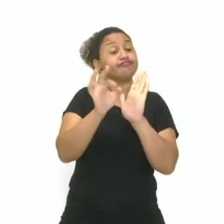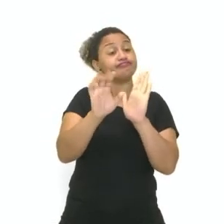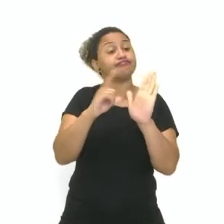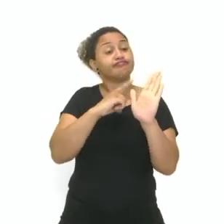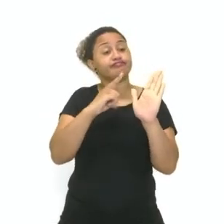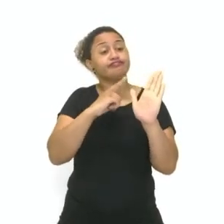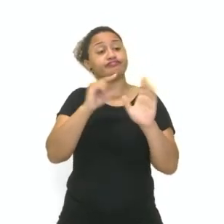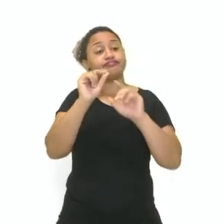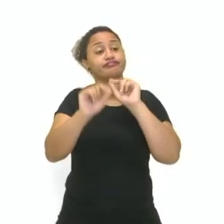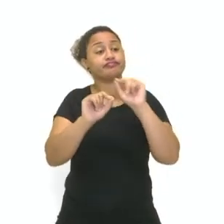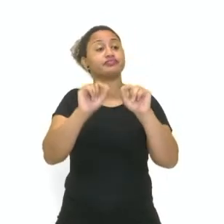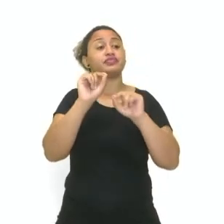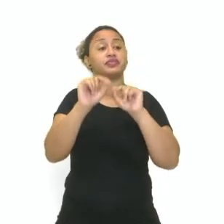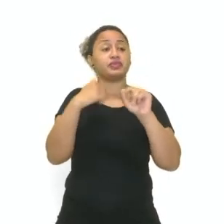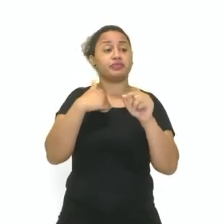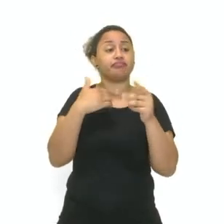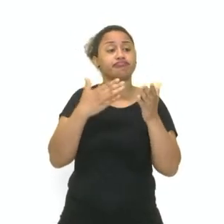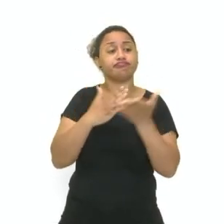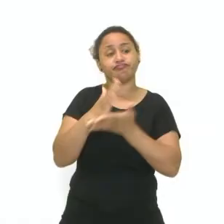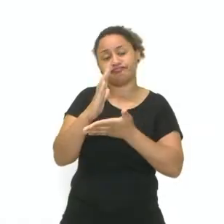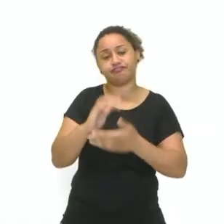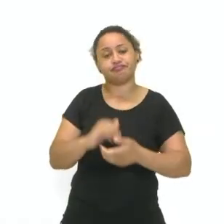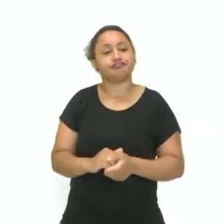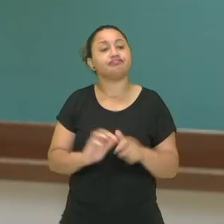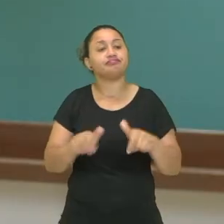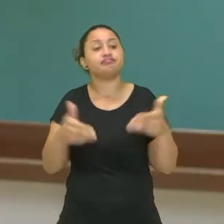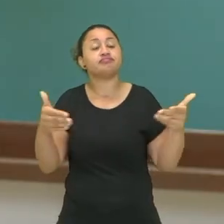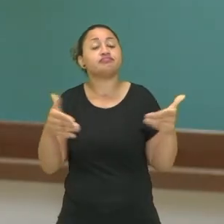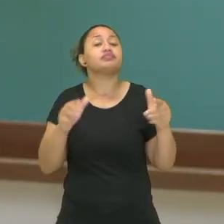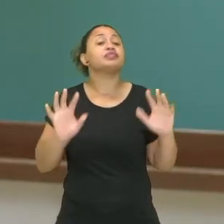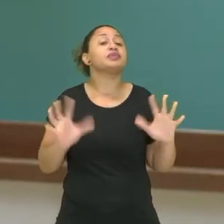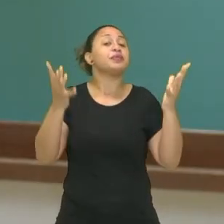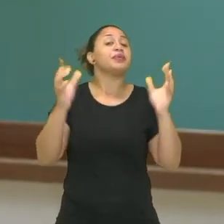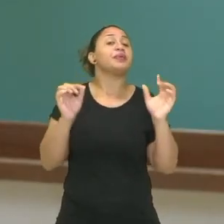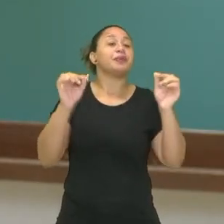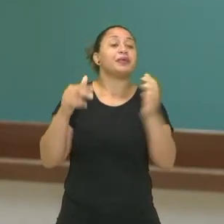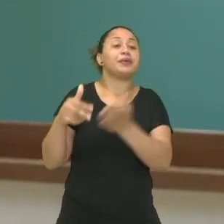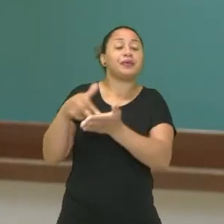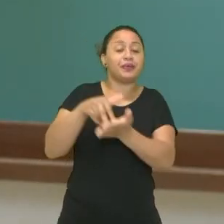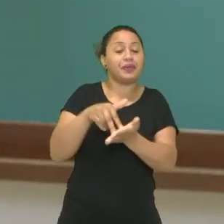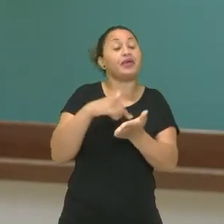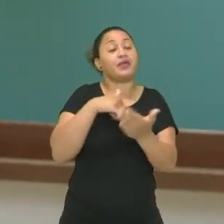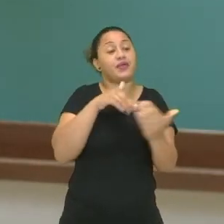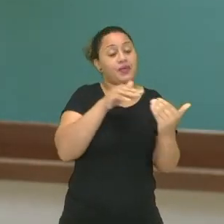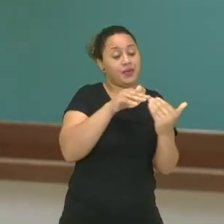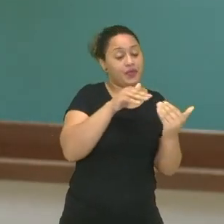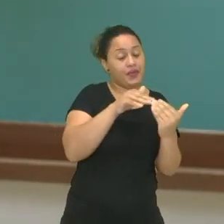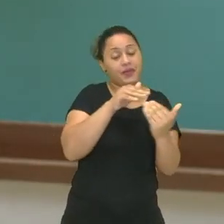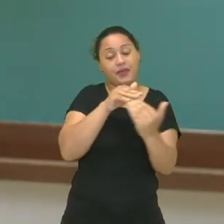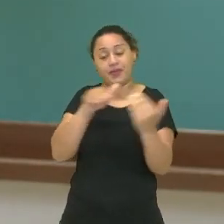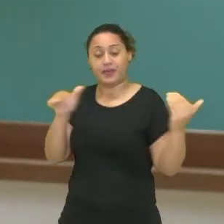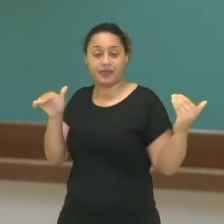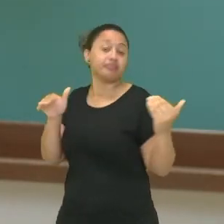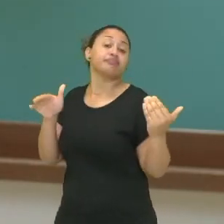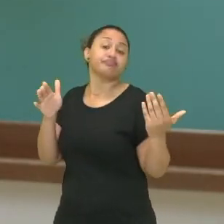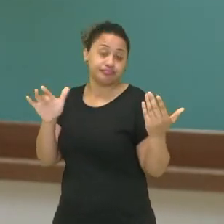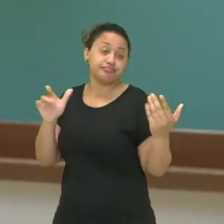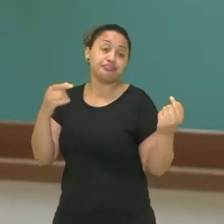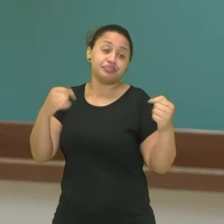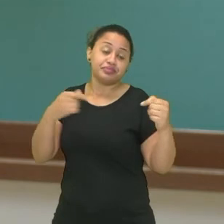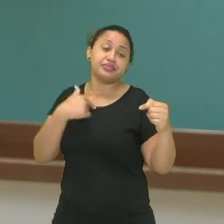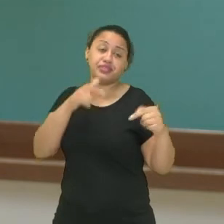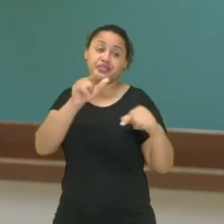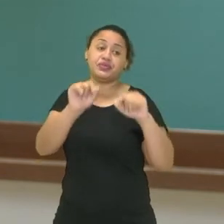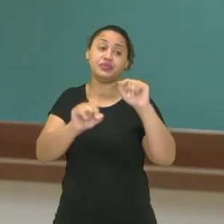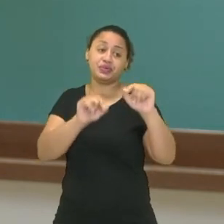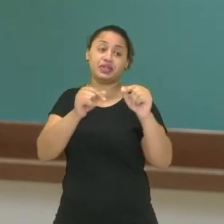ou comprovação. Então, agora, o que vai acontecer? Posicionamentos favoráveis ou contrários devem pautar